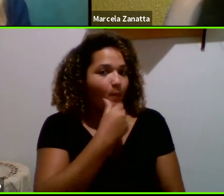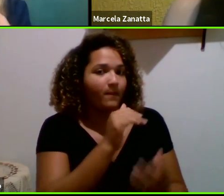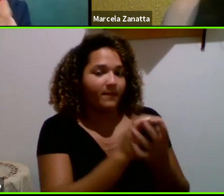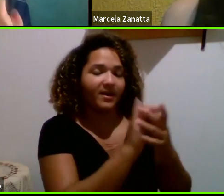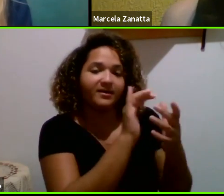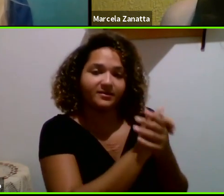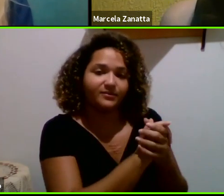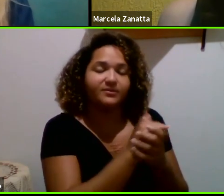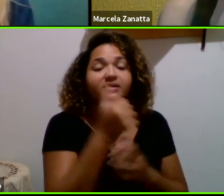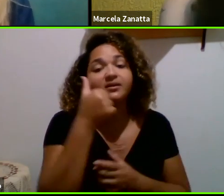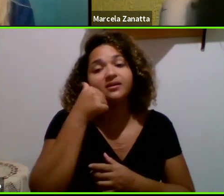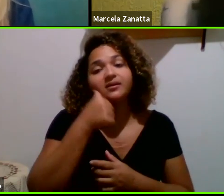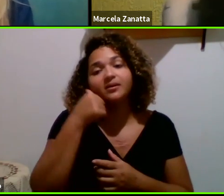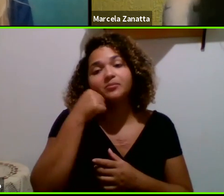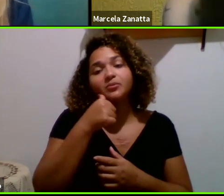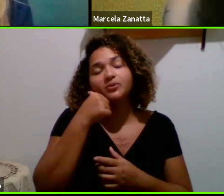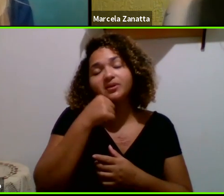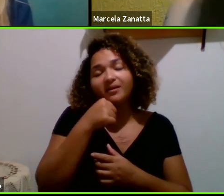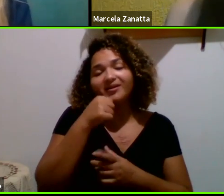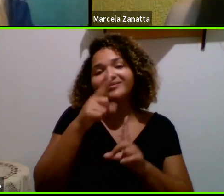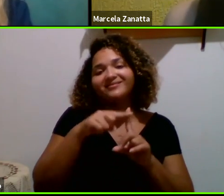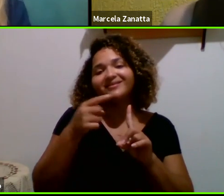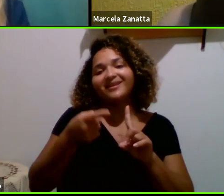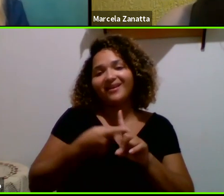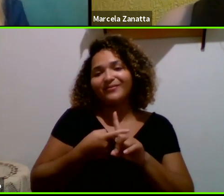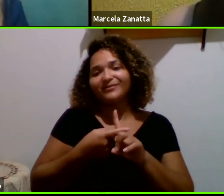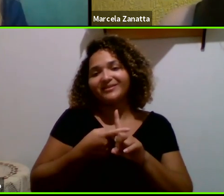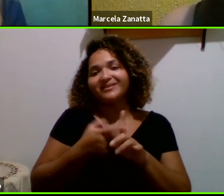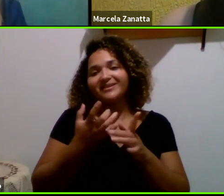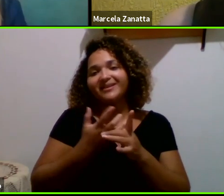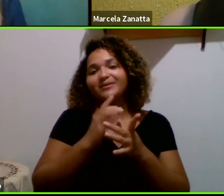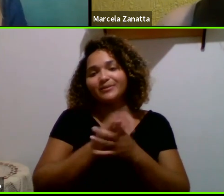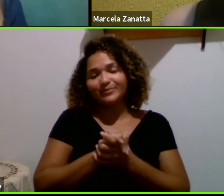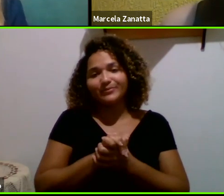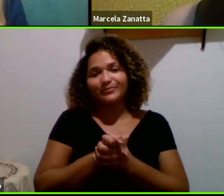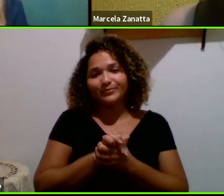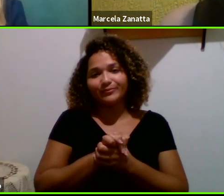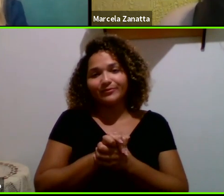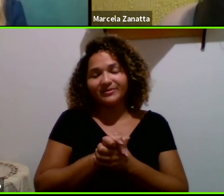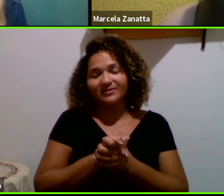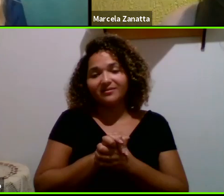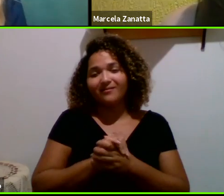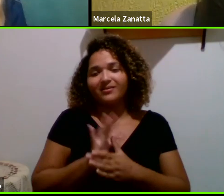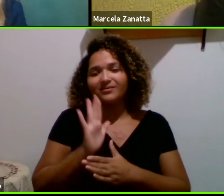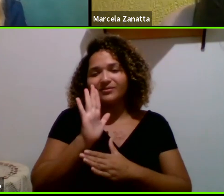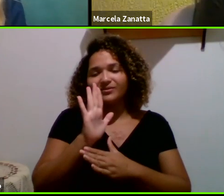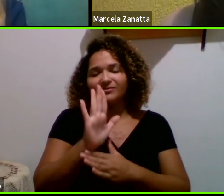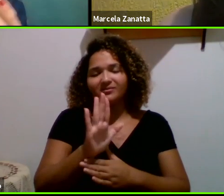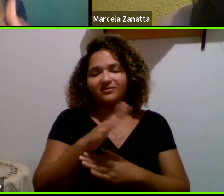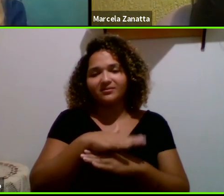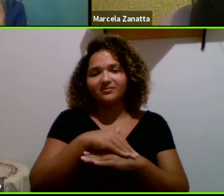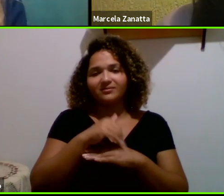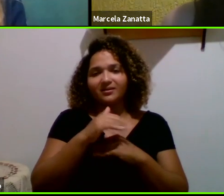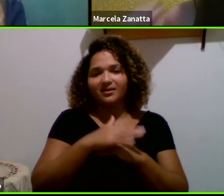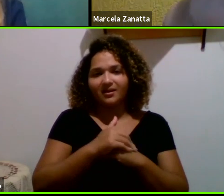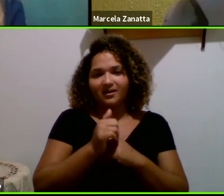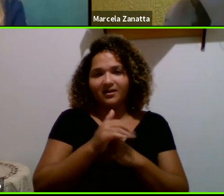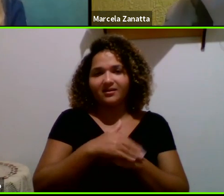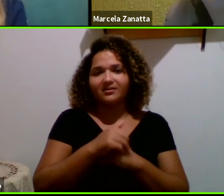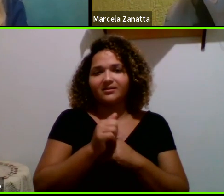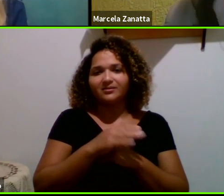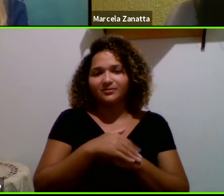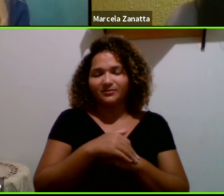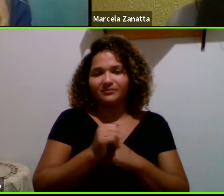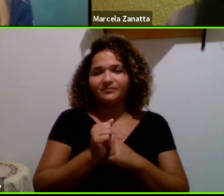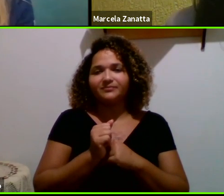se cria muito vínculo e ela se sente muito apoiada por ele. Além do que, a posição de 4